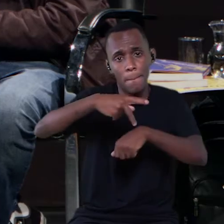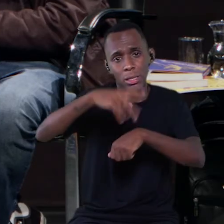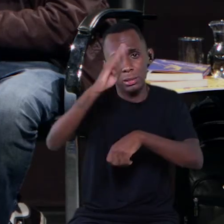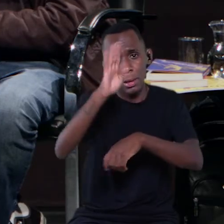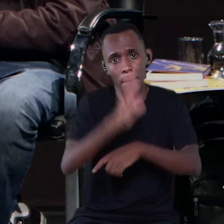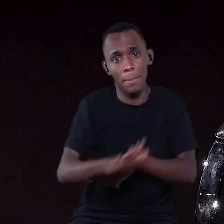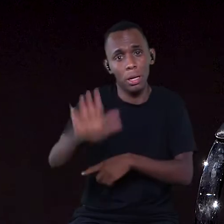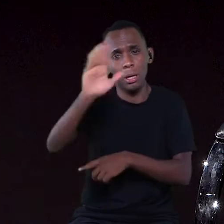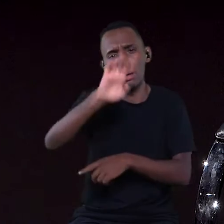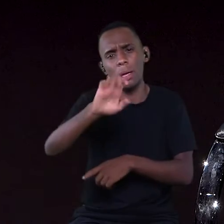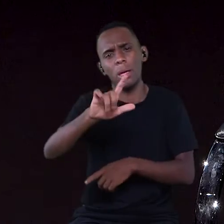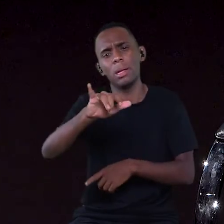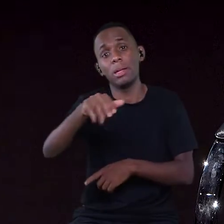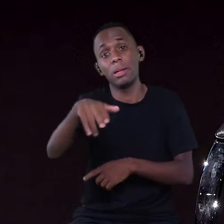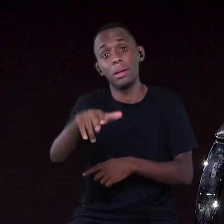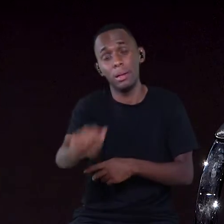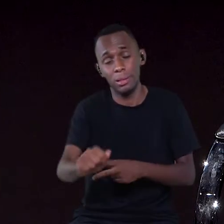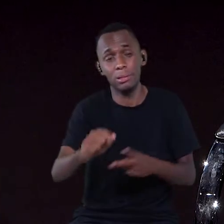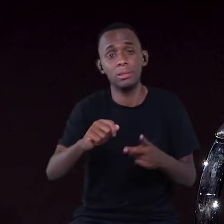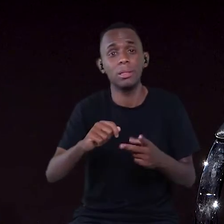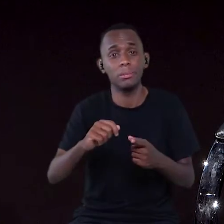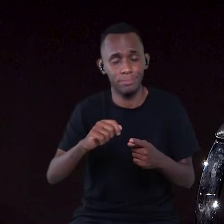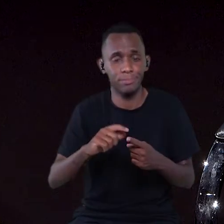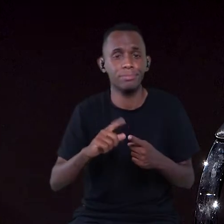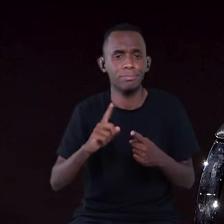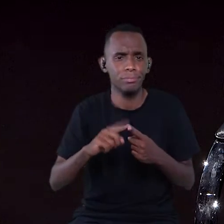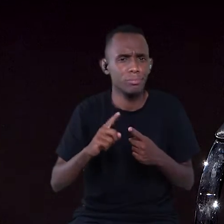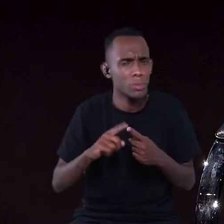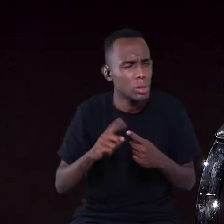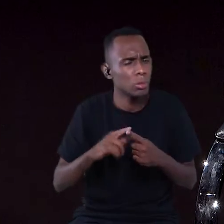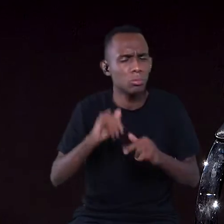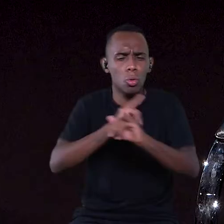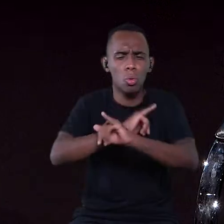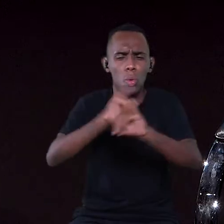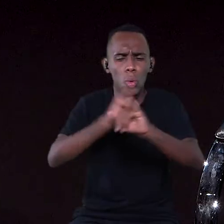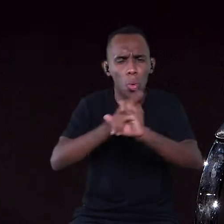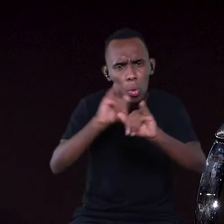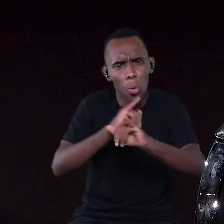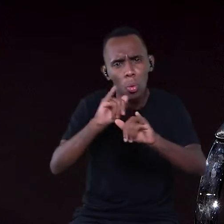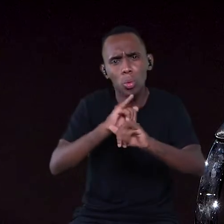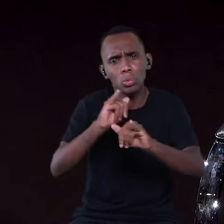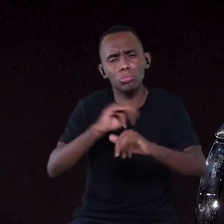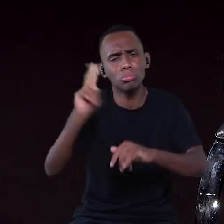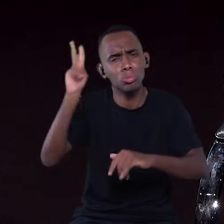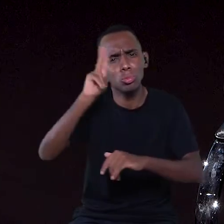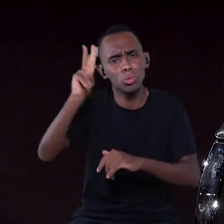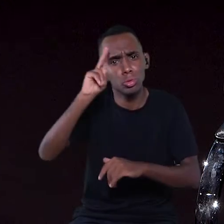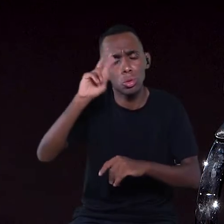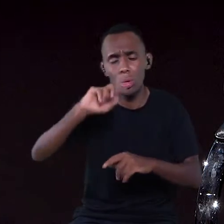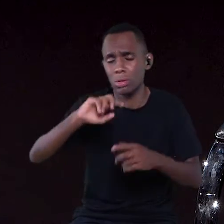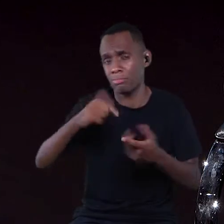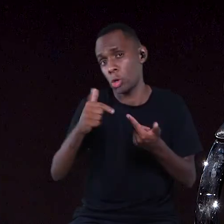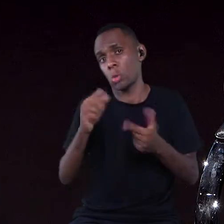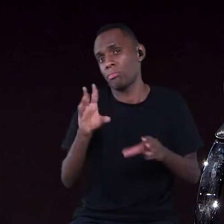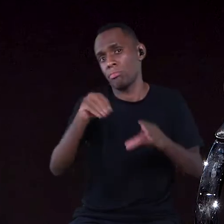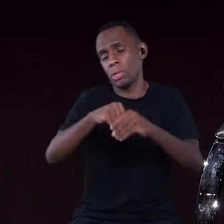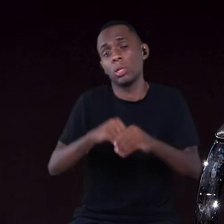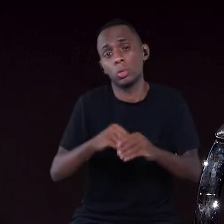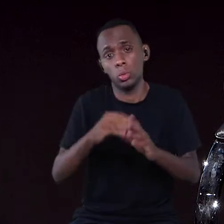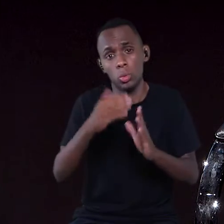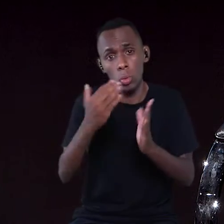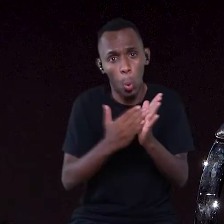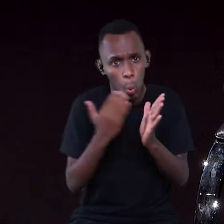a Eliana Alves Cruz, né, Érica? Quando ela contou aquela história do Cais do Valongo, que não está nos livros,